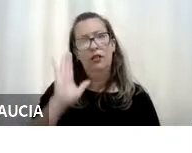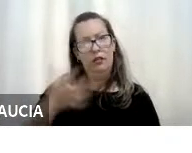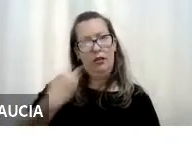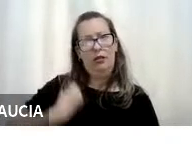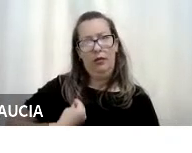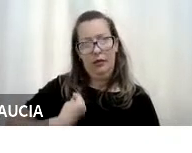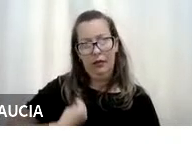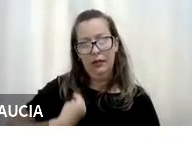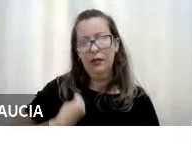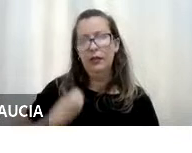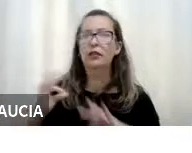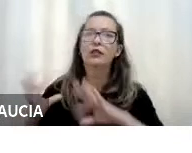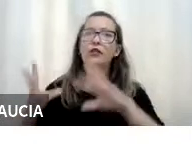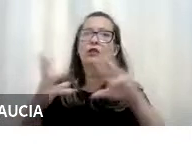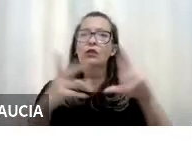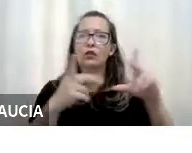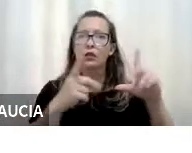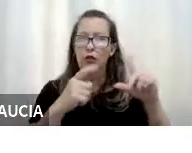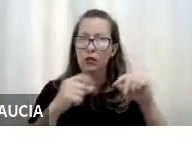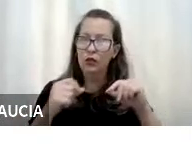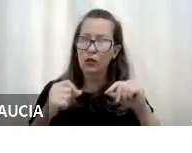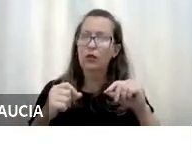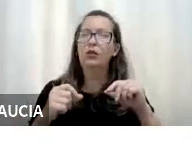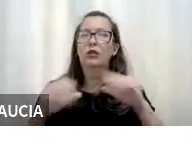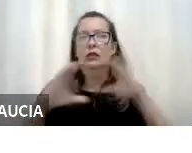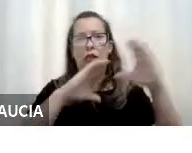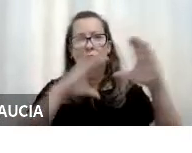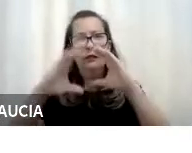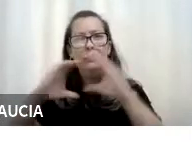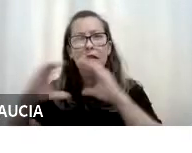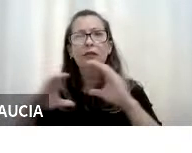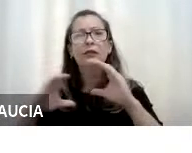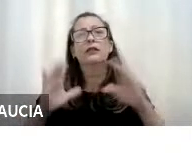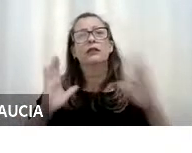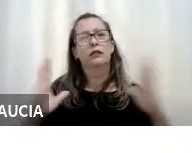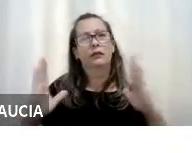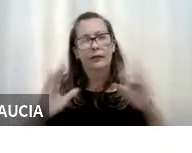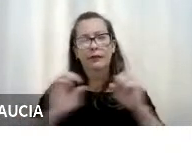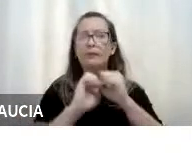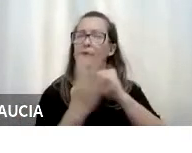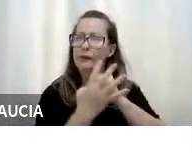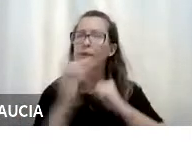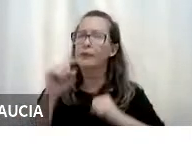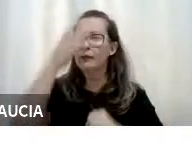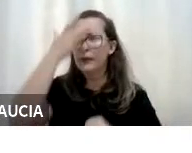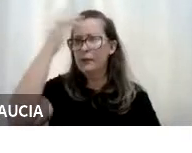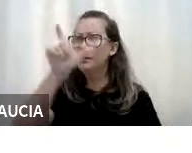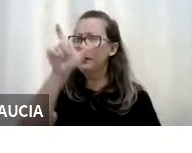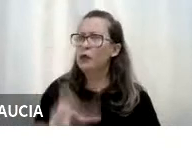em todos os veículos de comunicação, eu diria, durante essa pandemia, uma pessoa muito